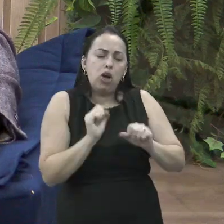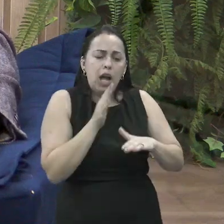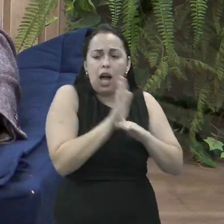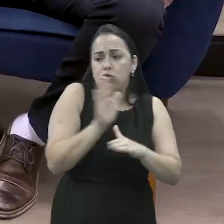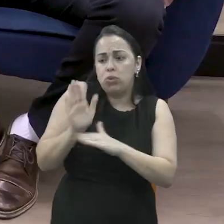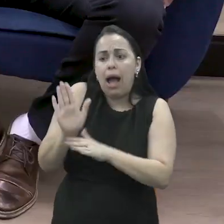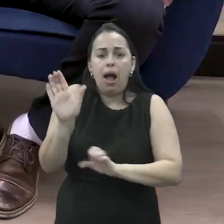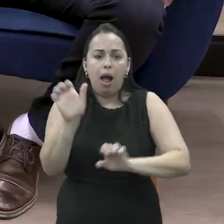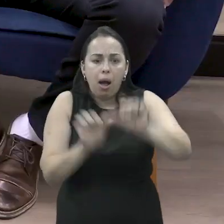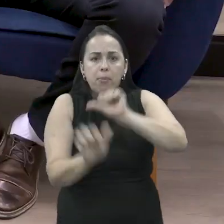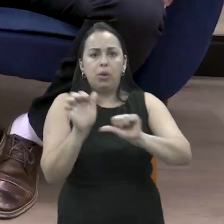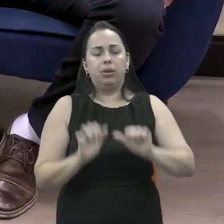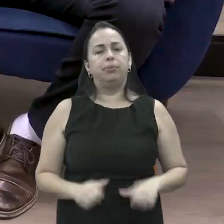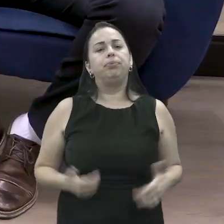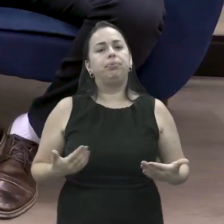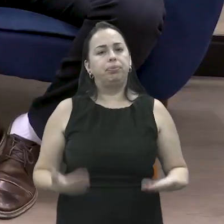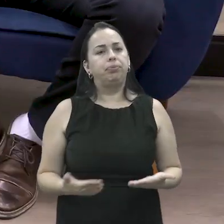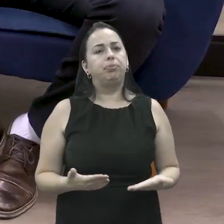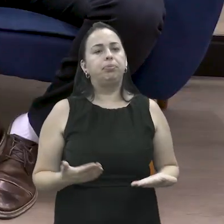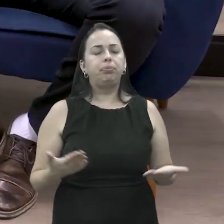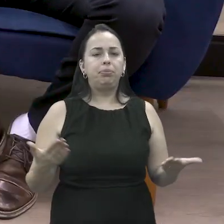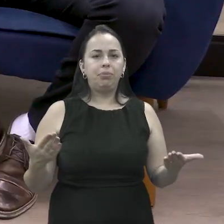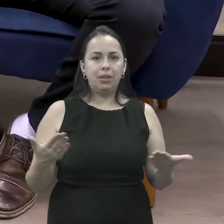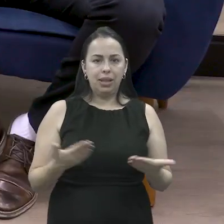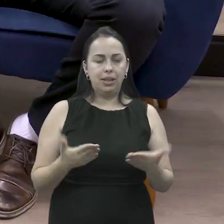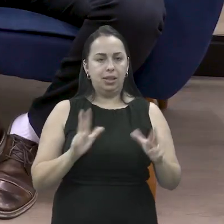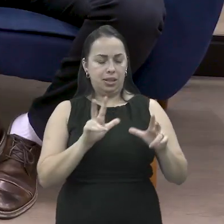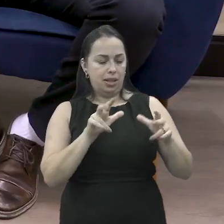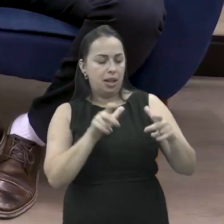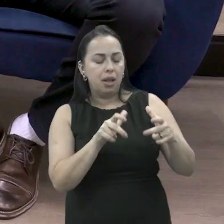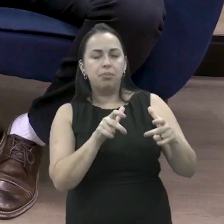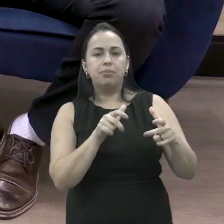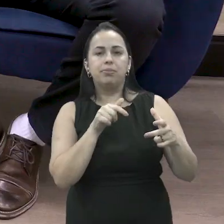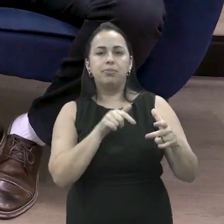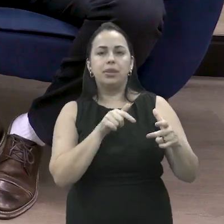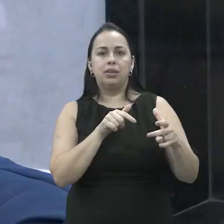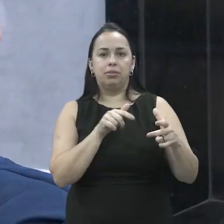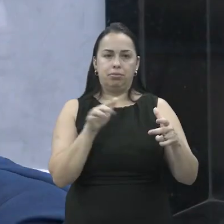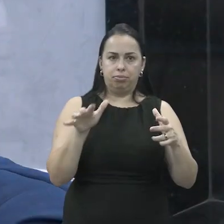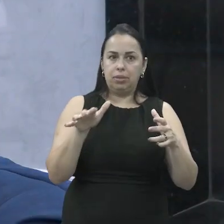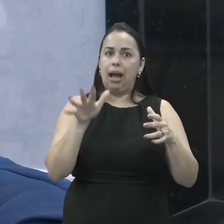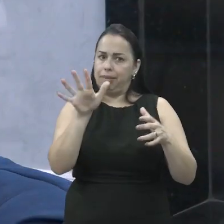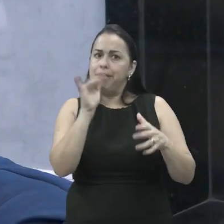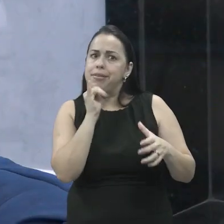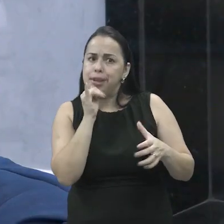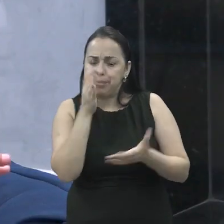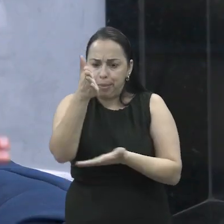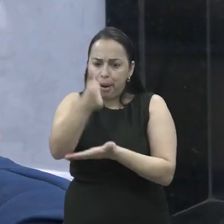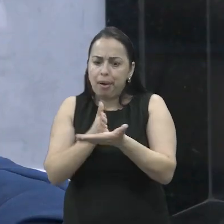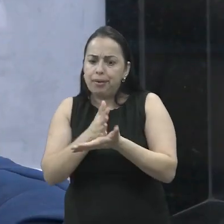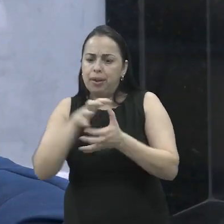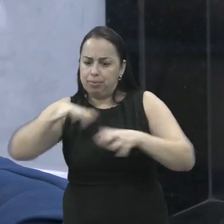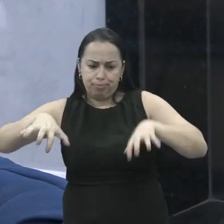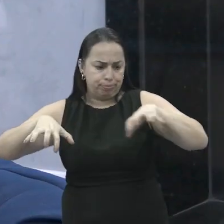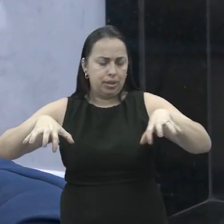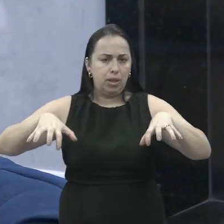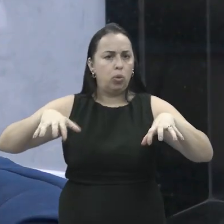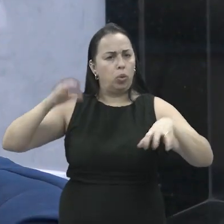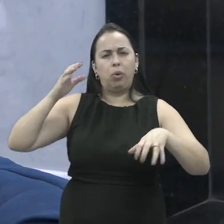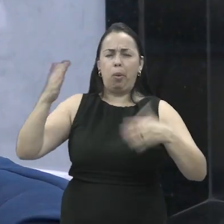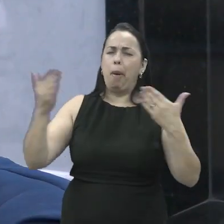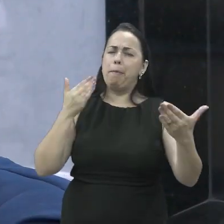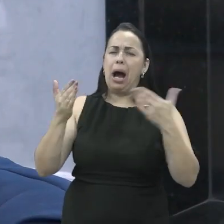demandas. E, vereador, a gente tem uma configuração da Câmara agora, né, que está um pouco mais dividida do que